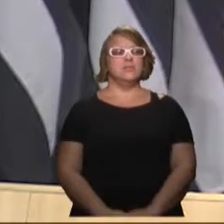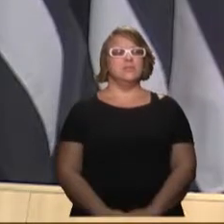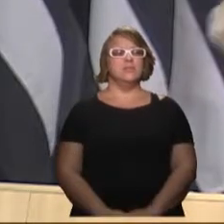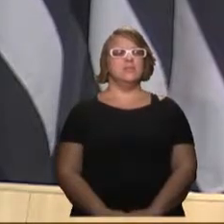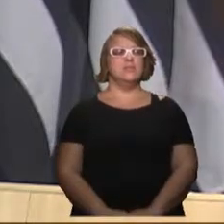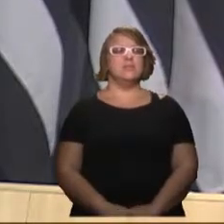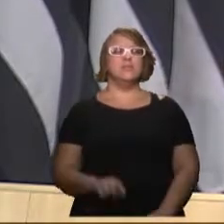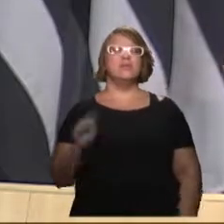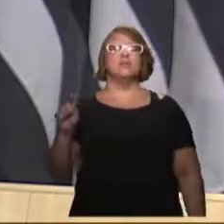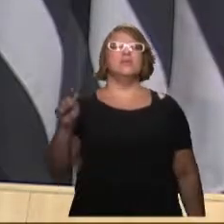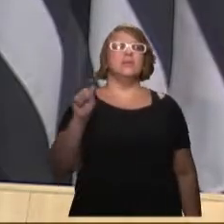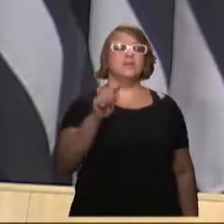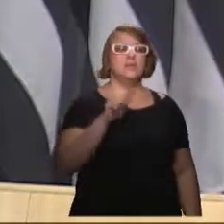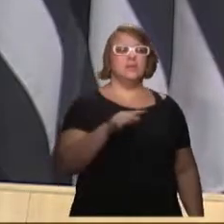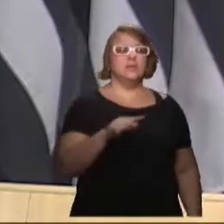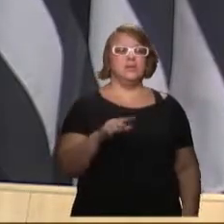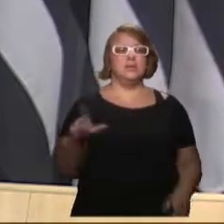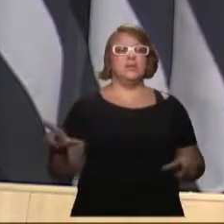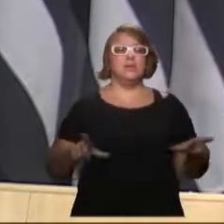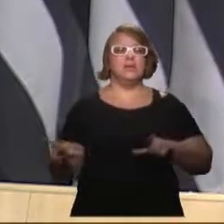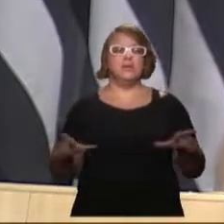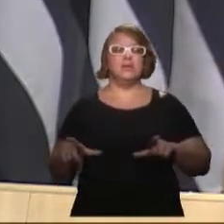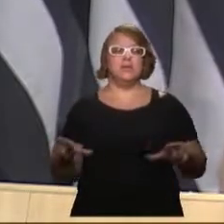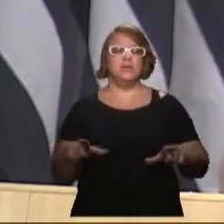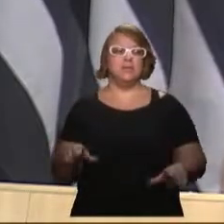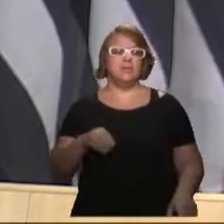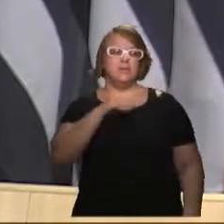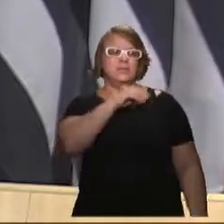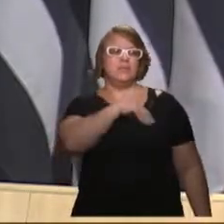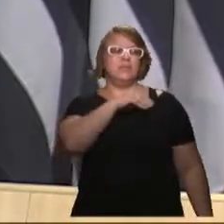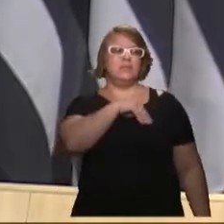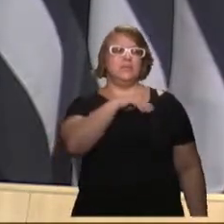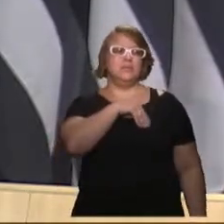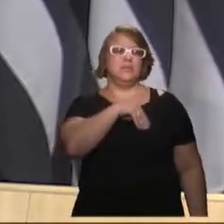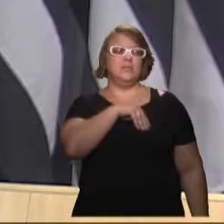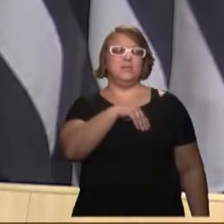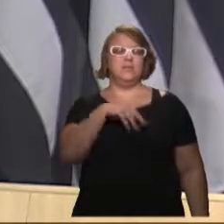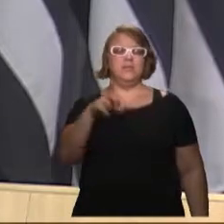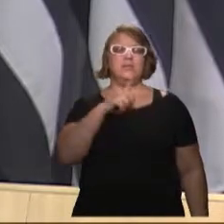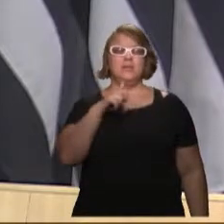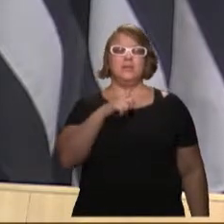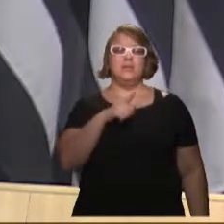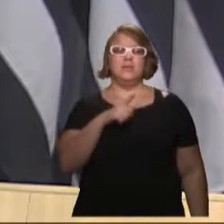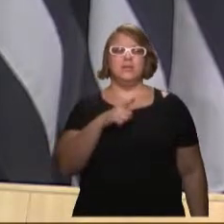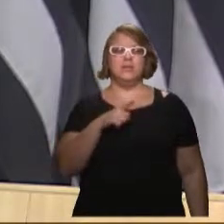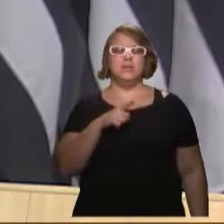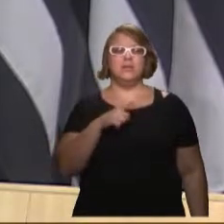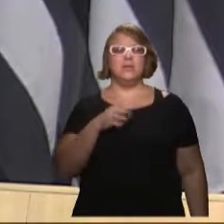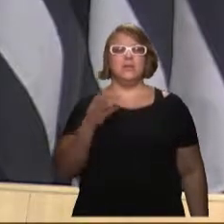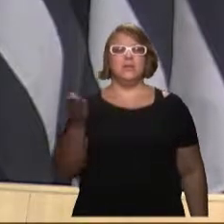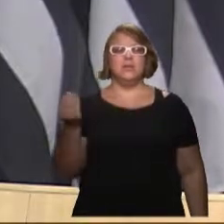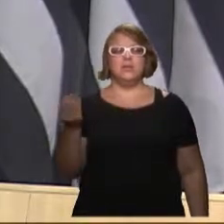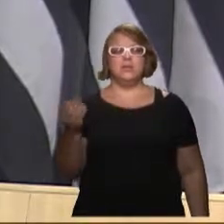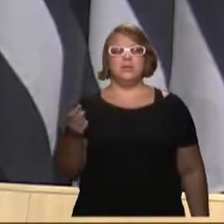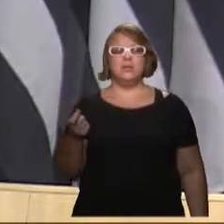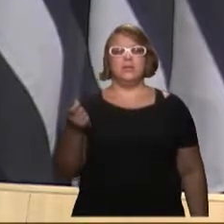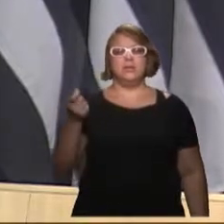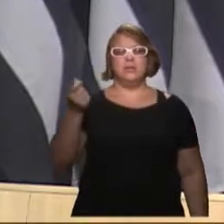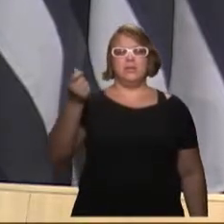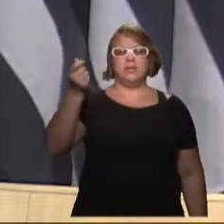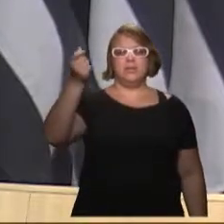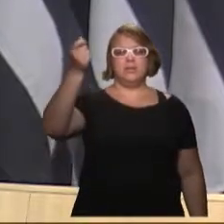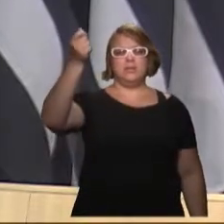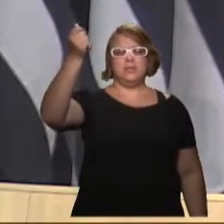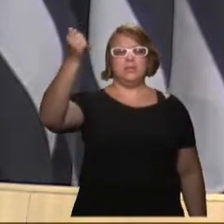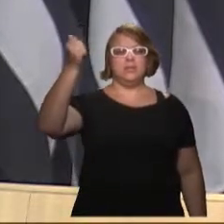mais tributado ainda é o trabalhador assalariado. Porque quem tem muito dinheiro, ele paga a mesma alíquota que o trabalhador